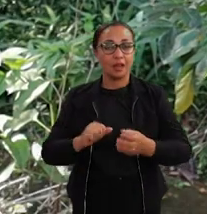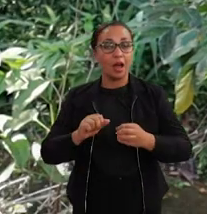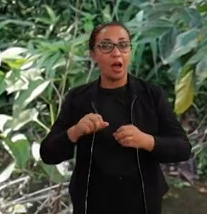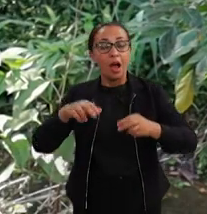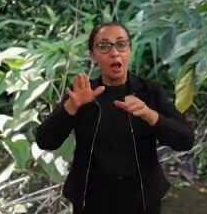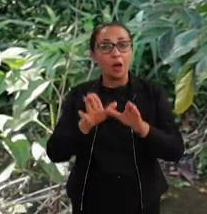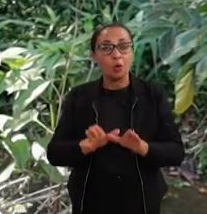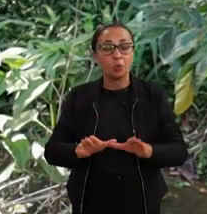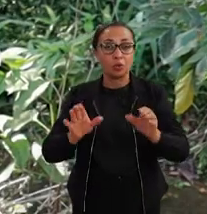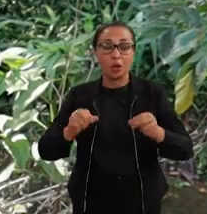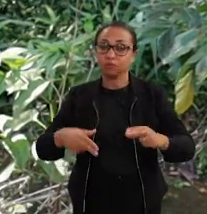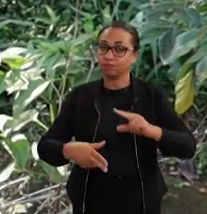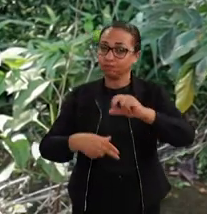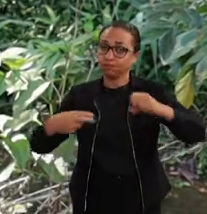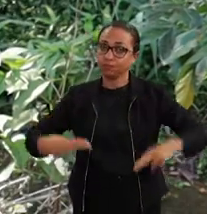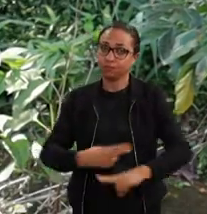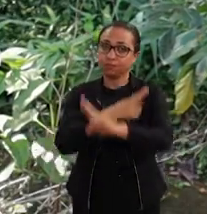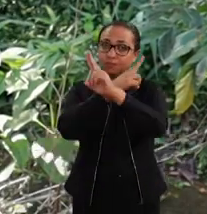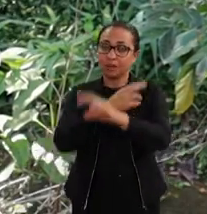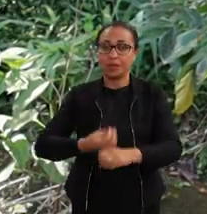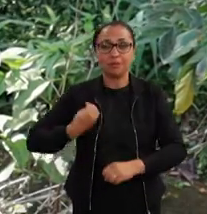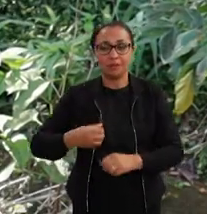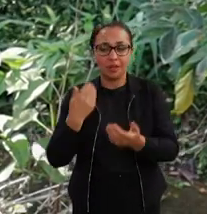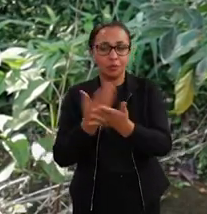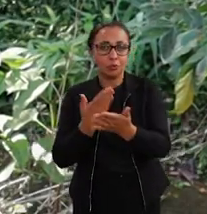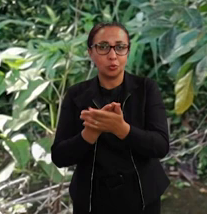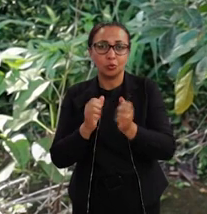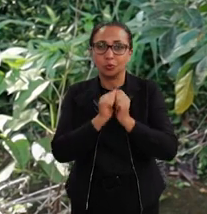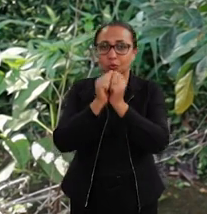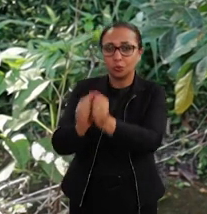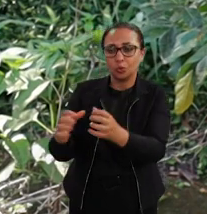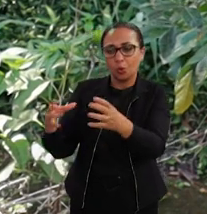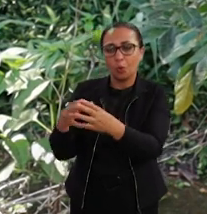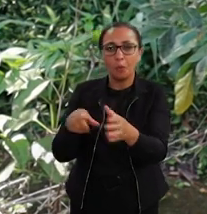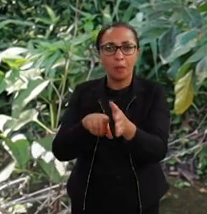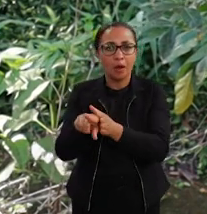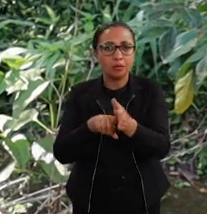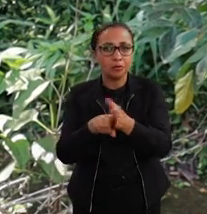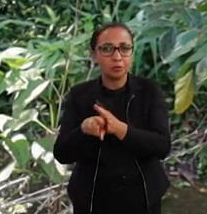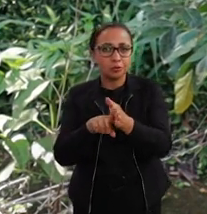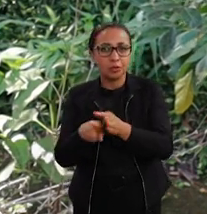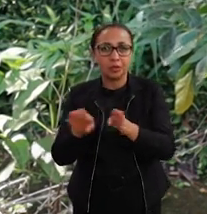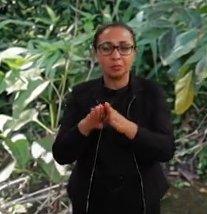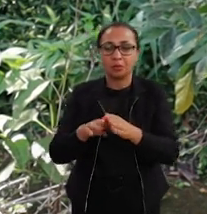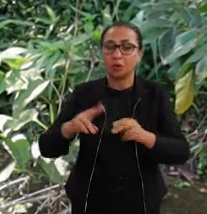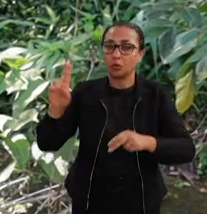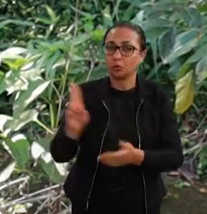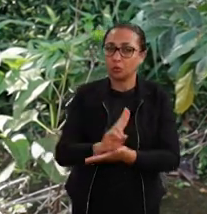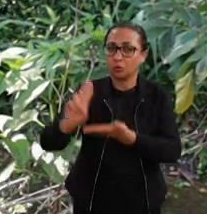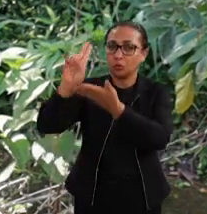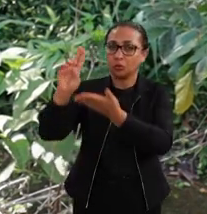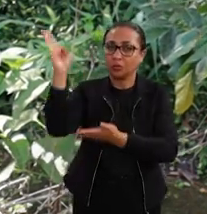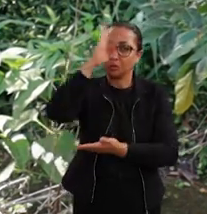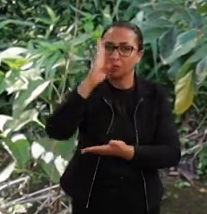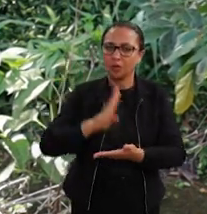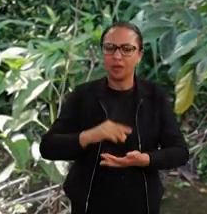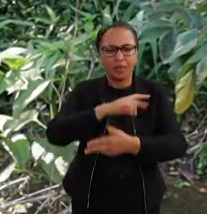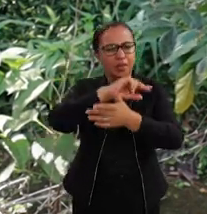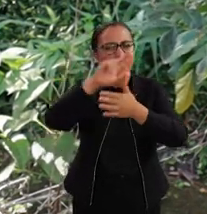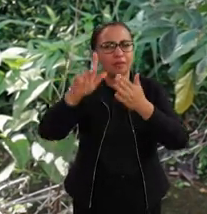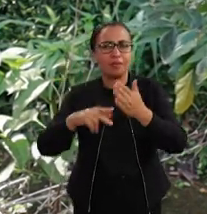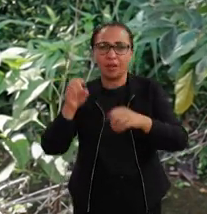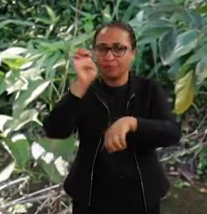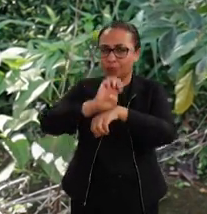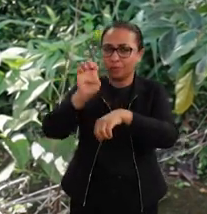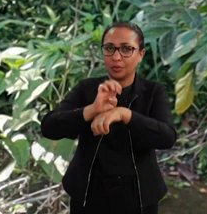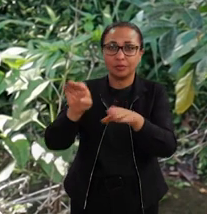A Universidade Estadual do Sudoeste da Bahia está estudando, junto a um grupo de pesquisadores de universidades brasileiras de diversos estados e